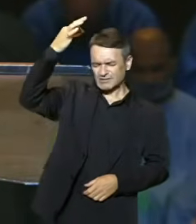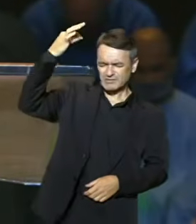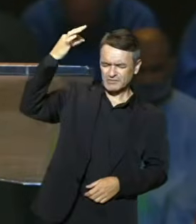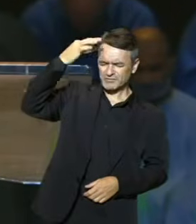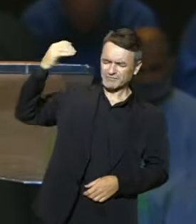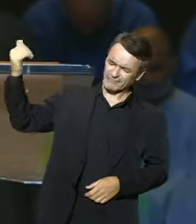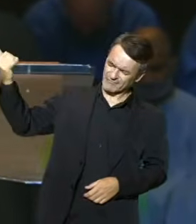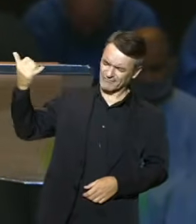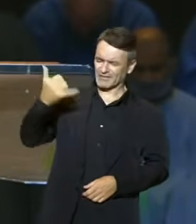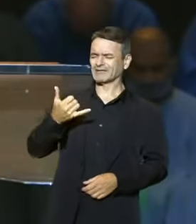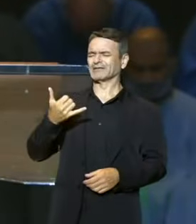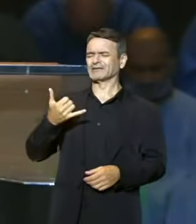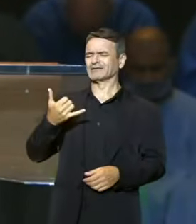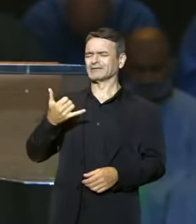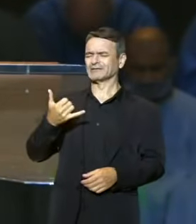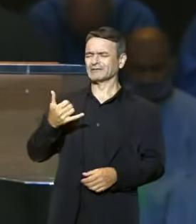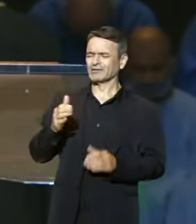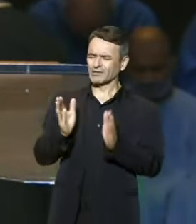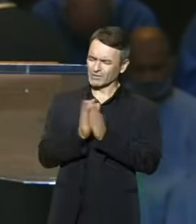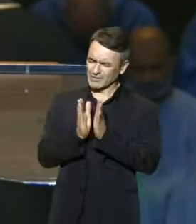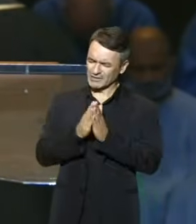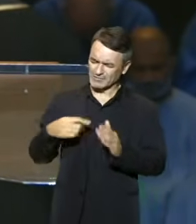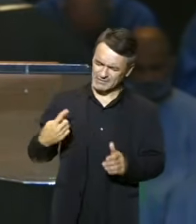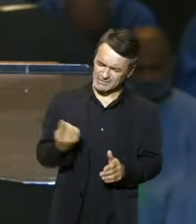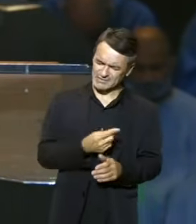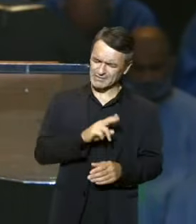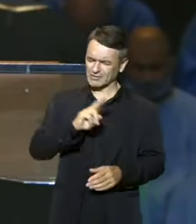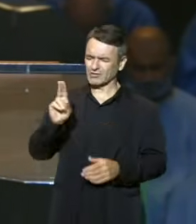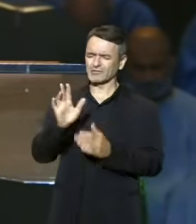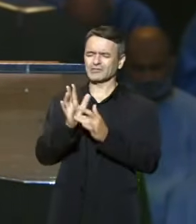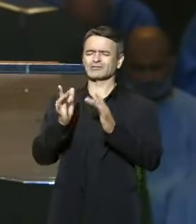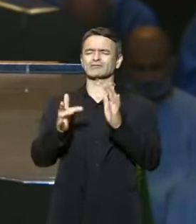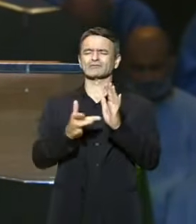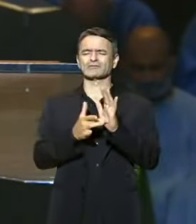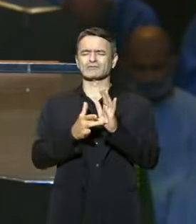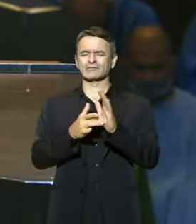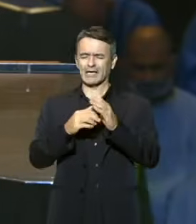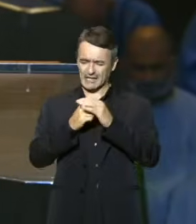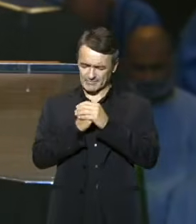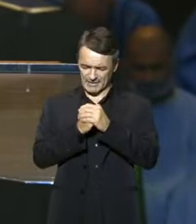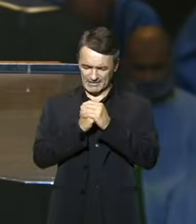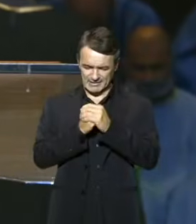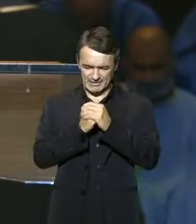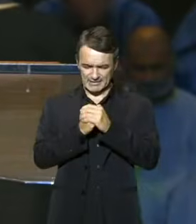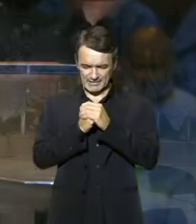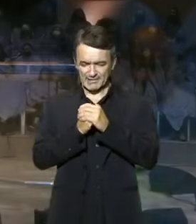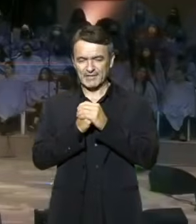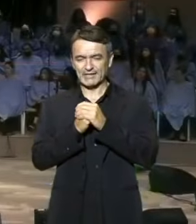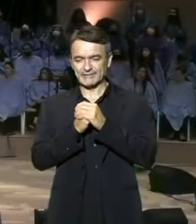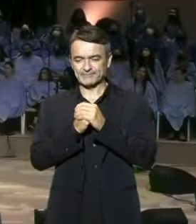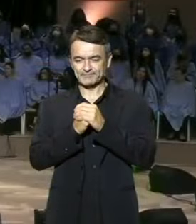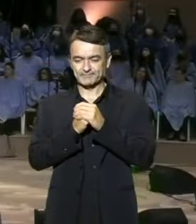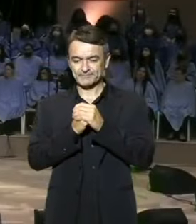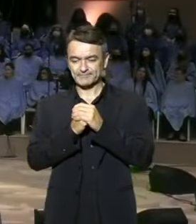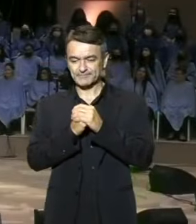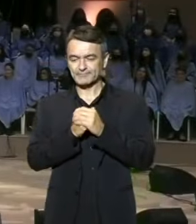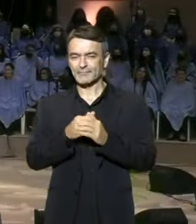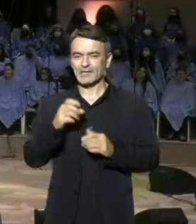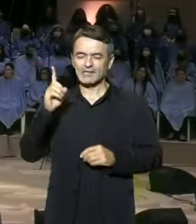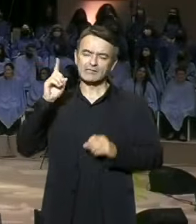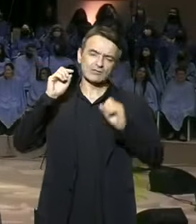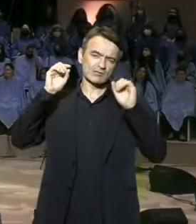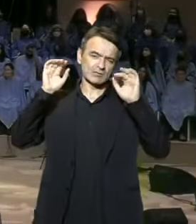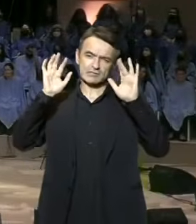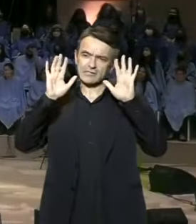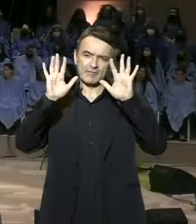faz novas coisas. Nós oramos em nome de Jesus. Amém, amém, amém. Que